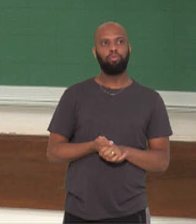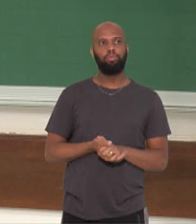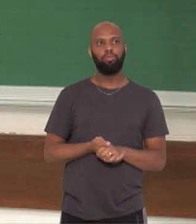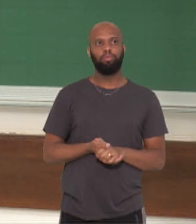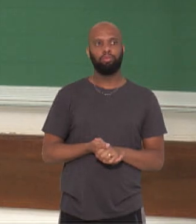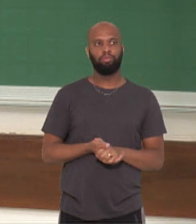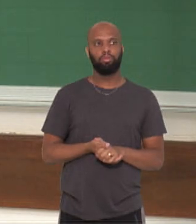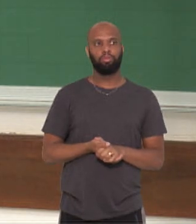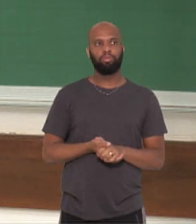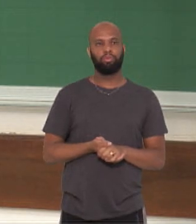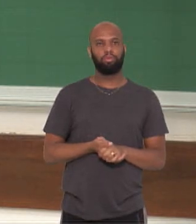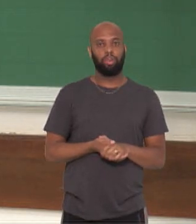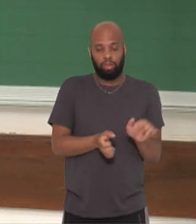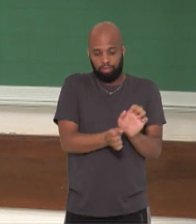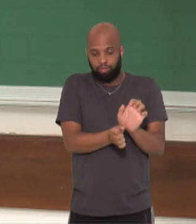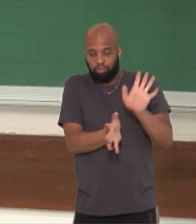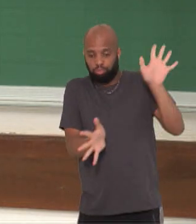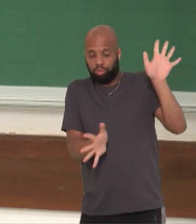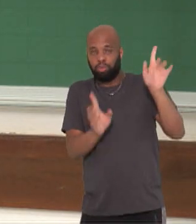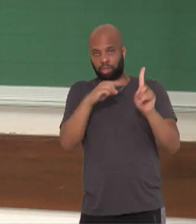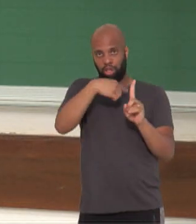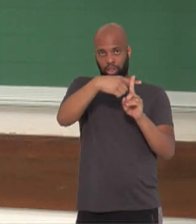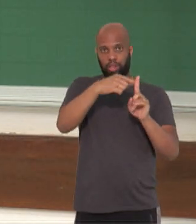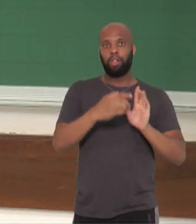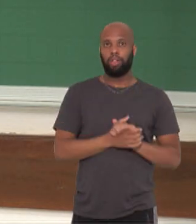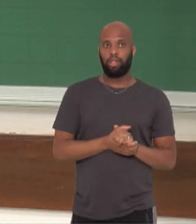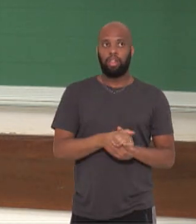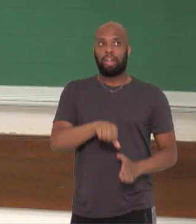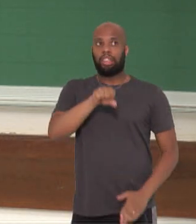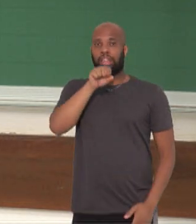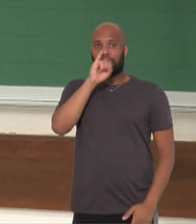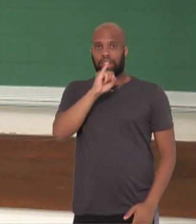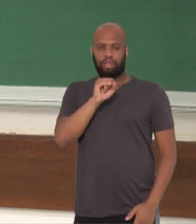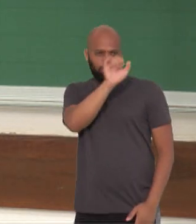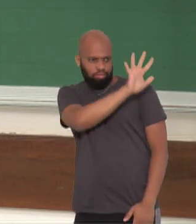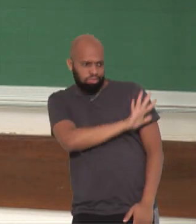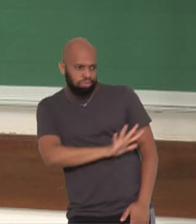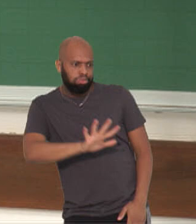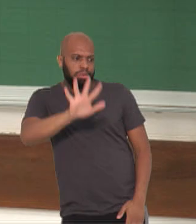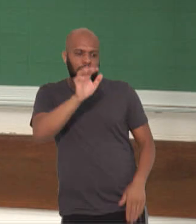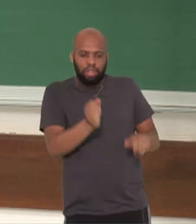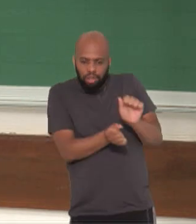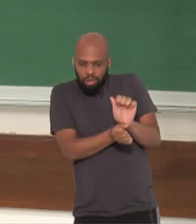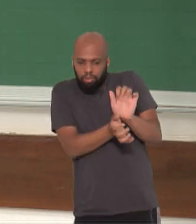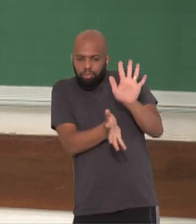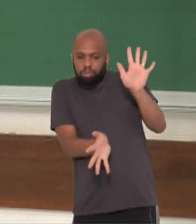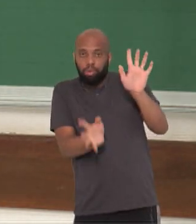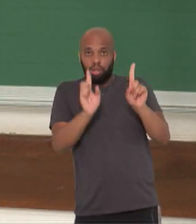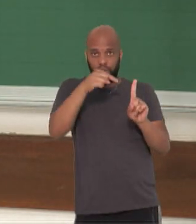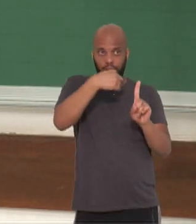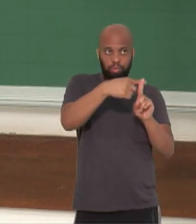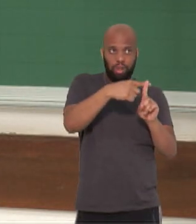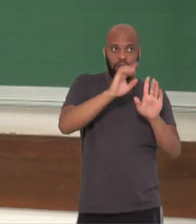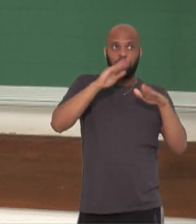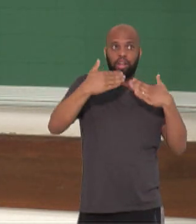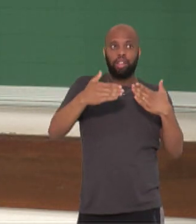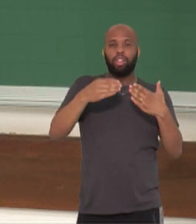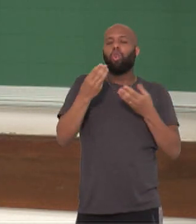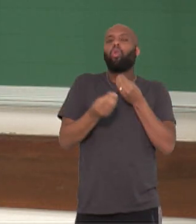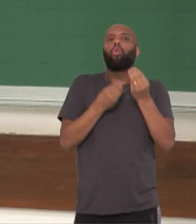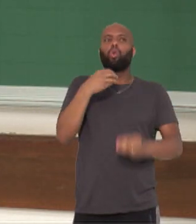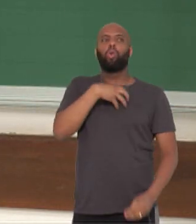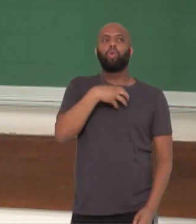num lugar de campo elétrico positivo. Ora, se essa carga produz um campo positivo, o campo elétrico nesse ponto P seria do tipo para